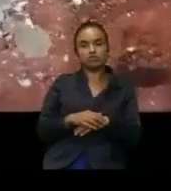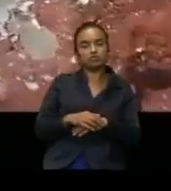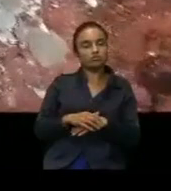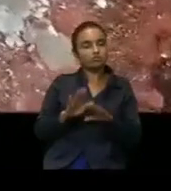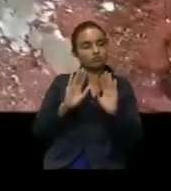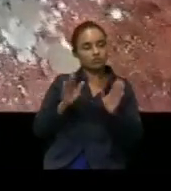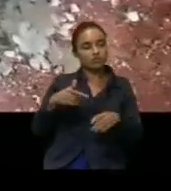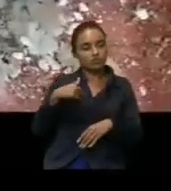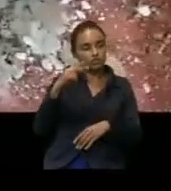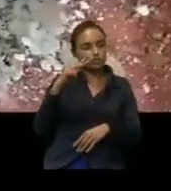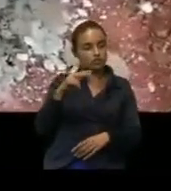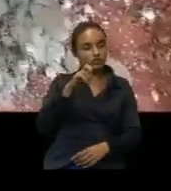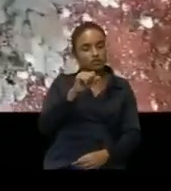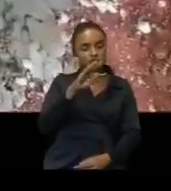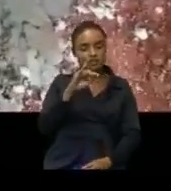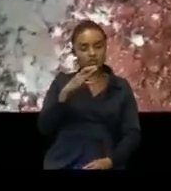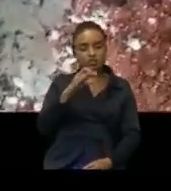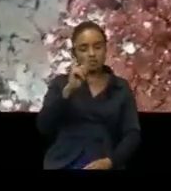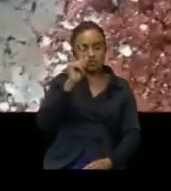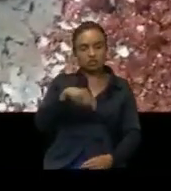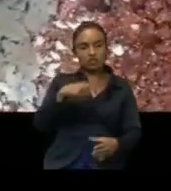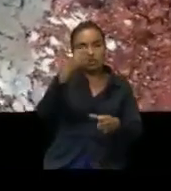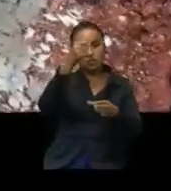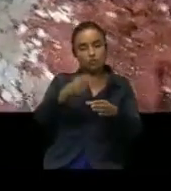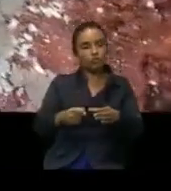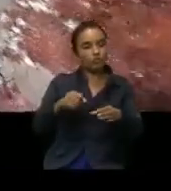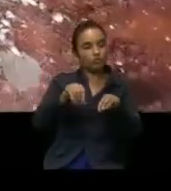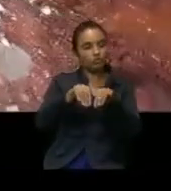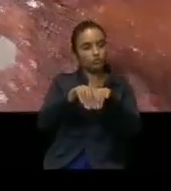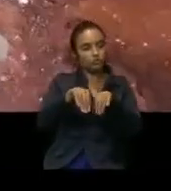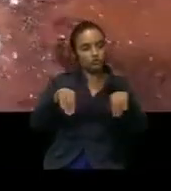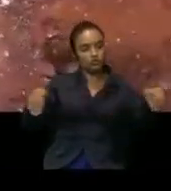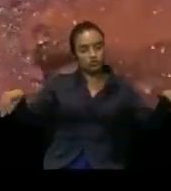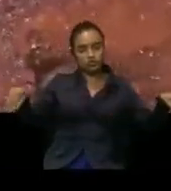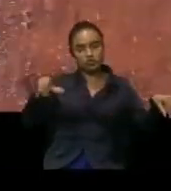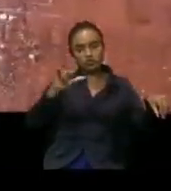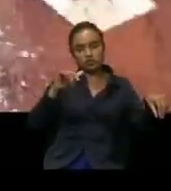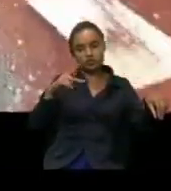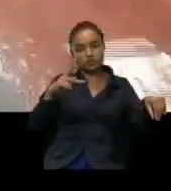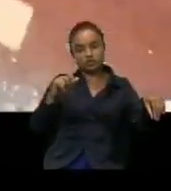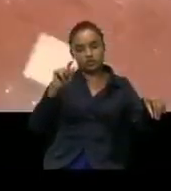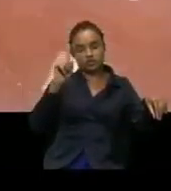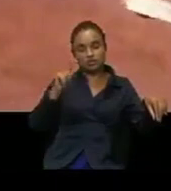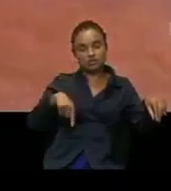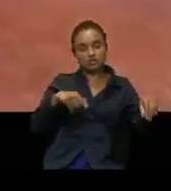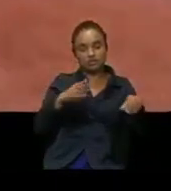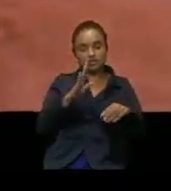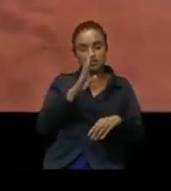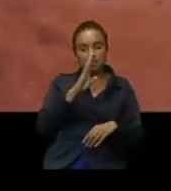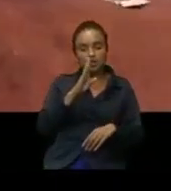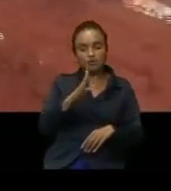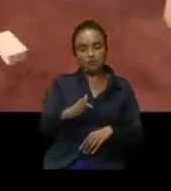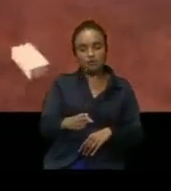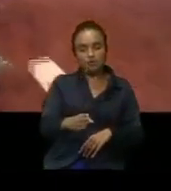concretar a estaca. E olha lá, o cruzamento da linha deu certinho no meio do pilar. Tá vendo?